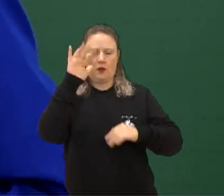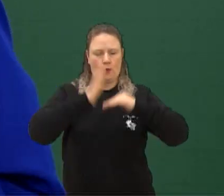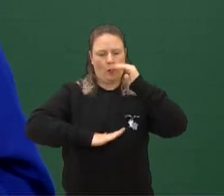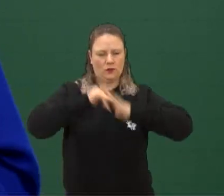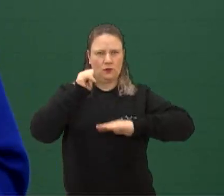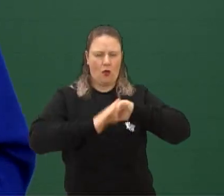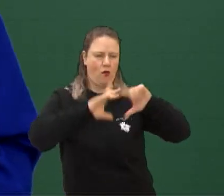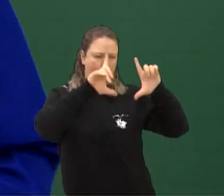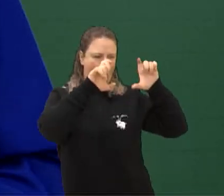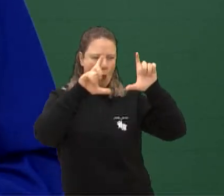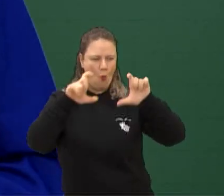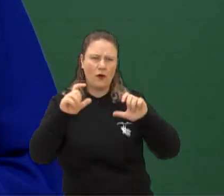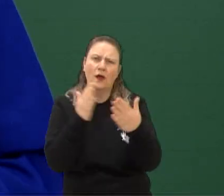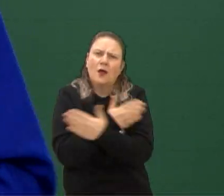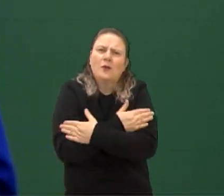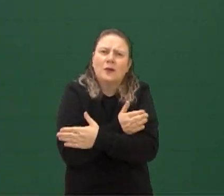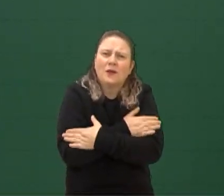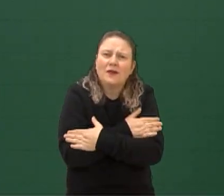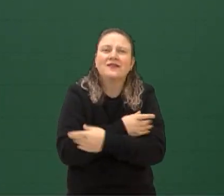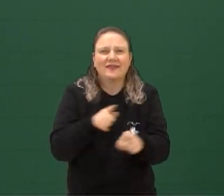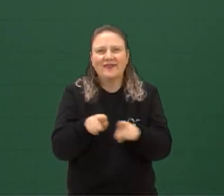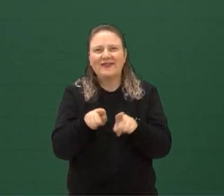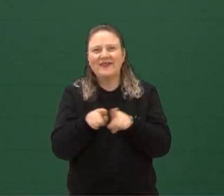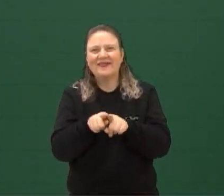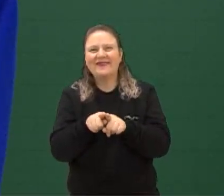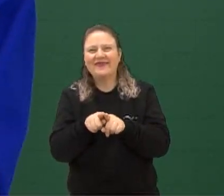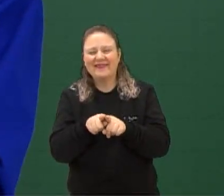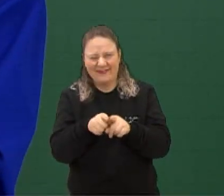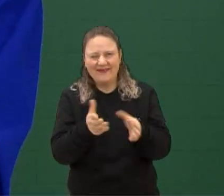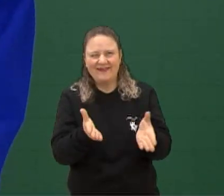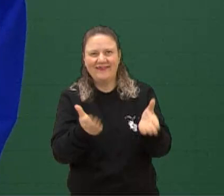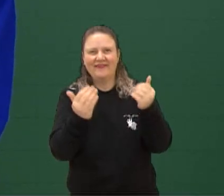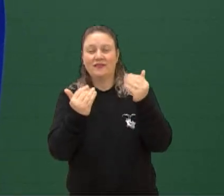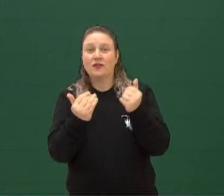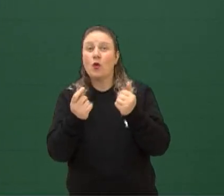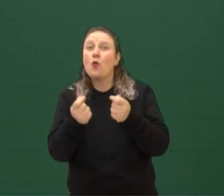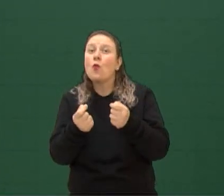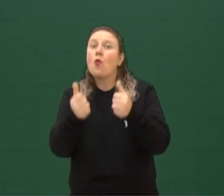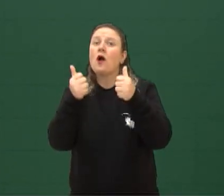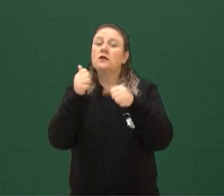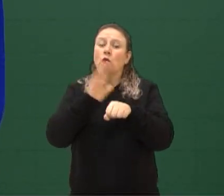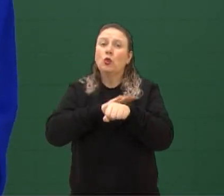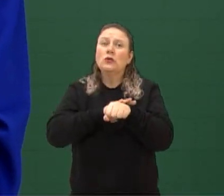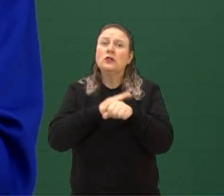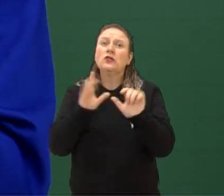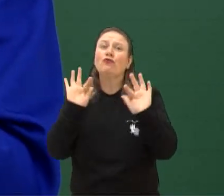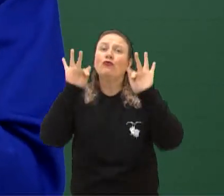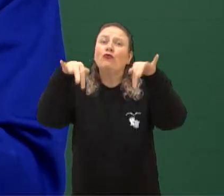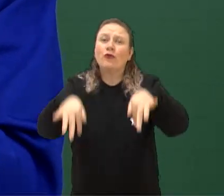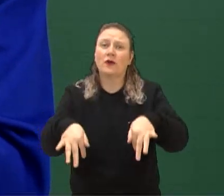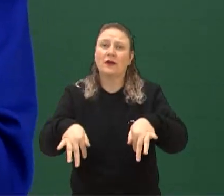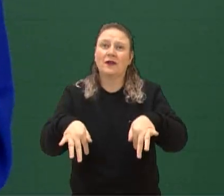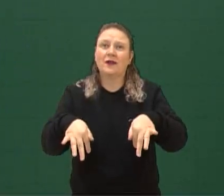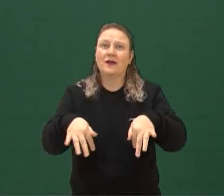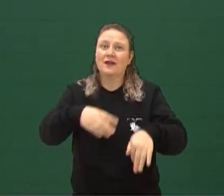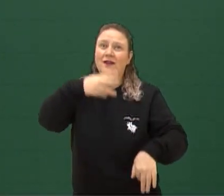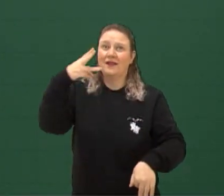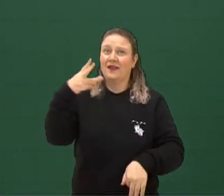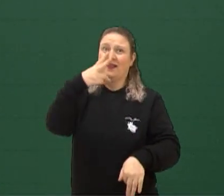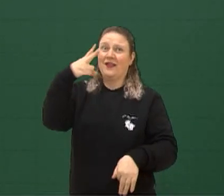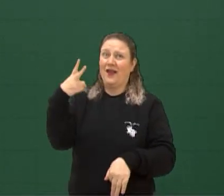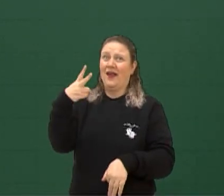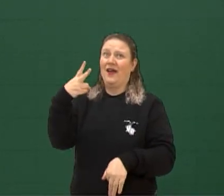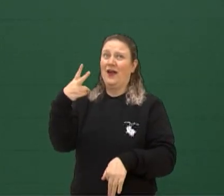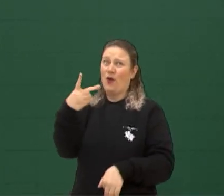gosto também. Um abraço pra você também, Mari. Então vamos lá, pessoal, quase acabando o tempo aí, tá encerrando, é 3, é 2, e olha